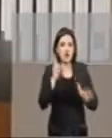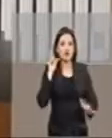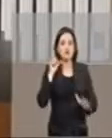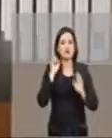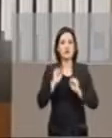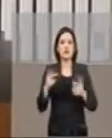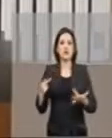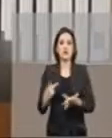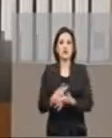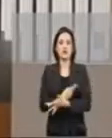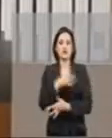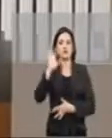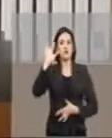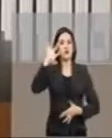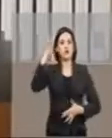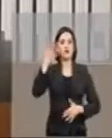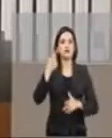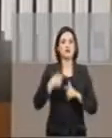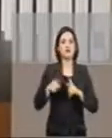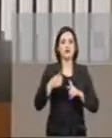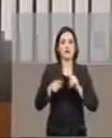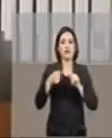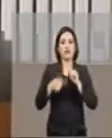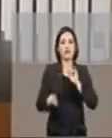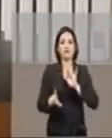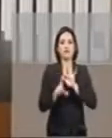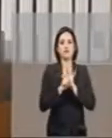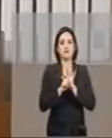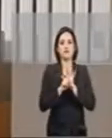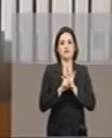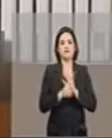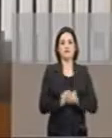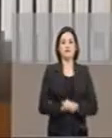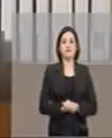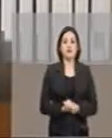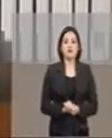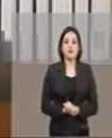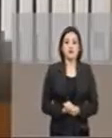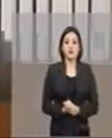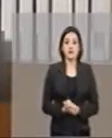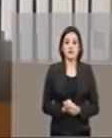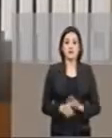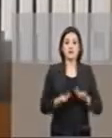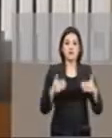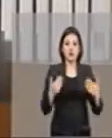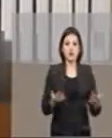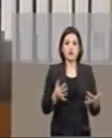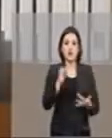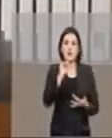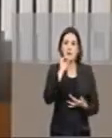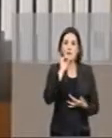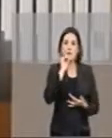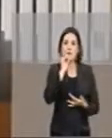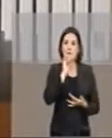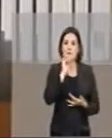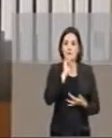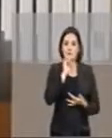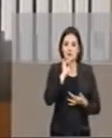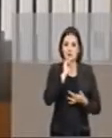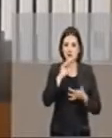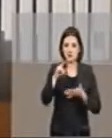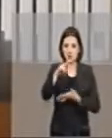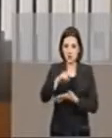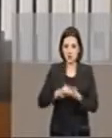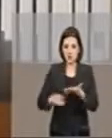manifestamente ilegal com base no resultado da diligência. Então, vai sair dando diligências e depois,